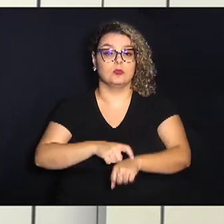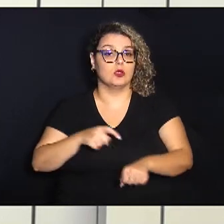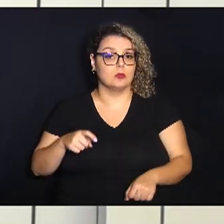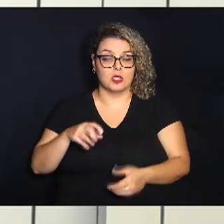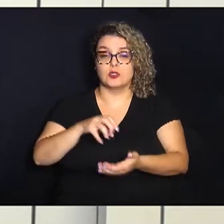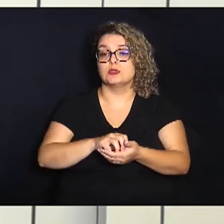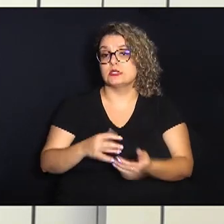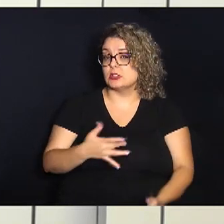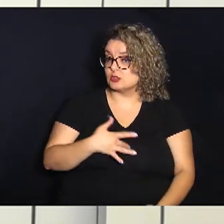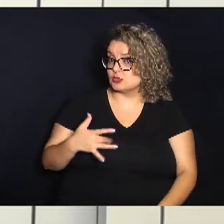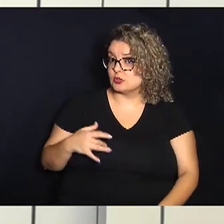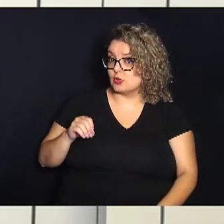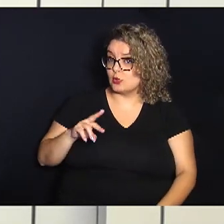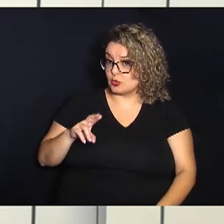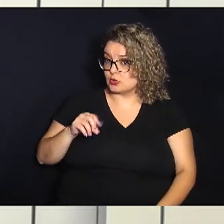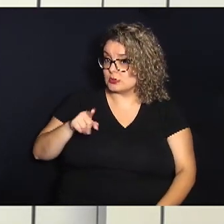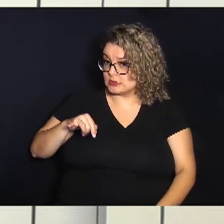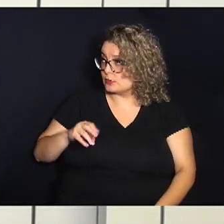de Saúde Orozimbo Maia.